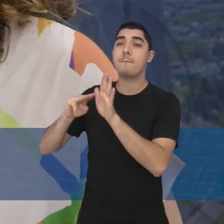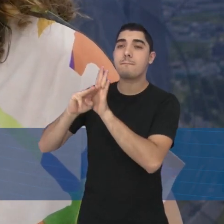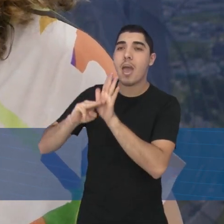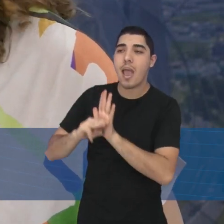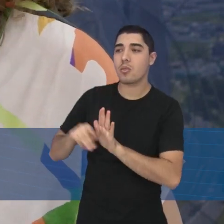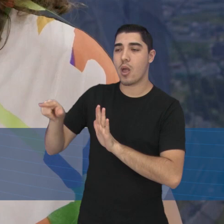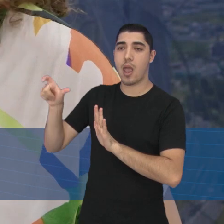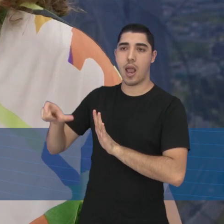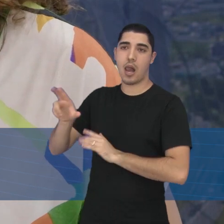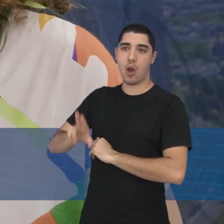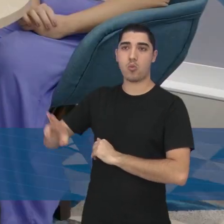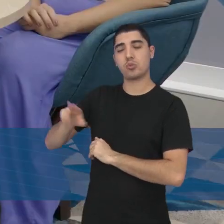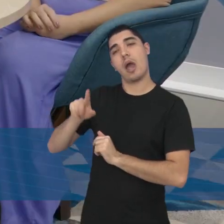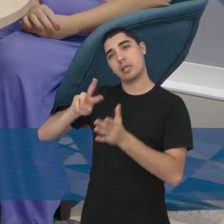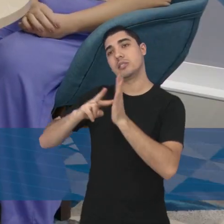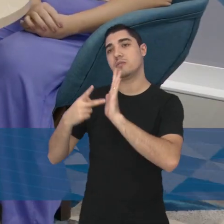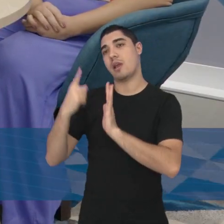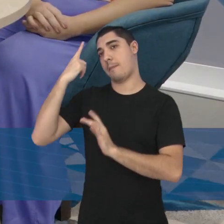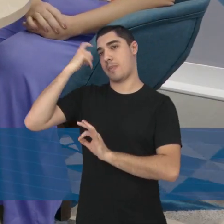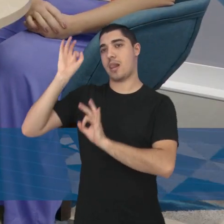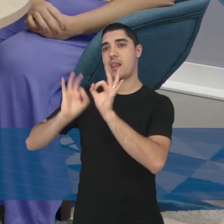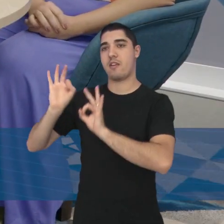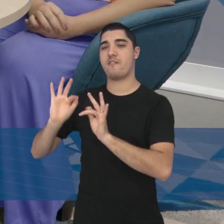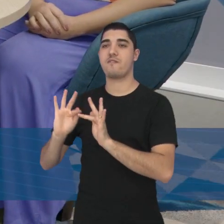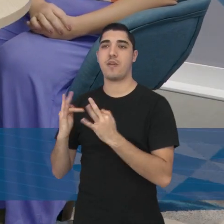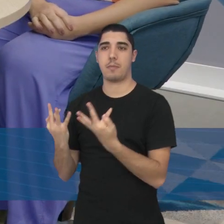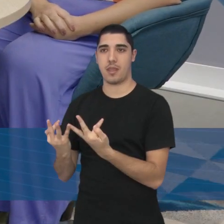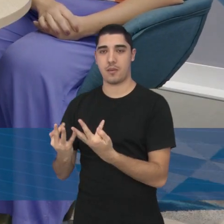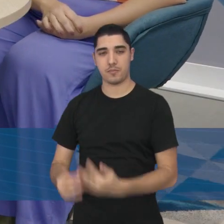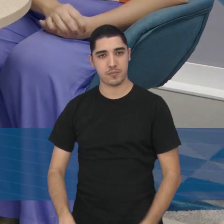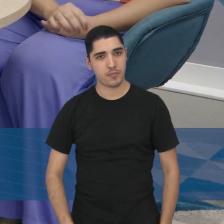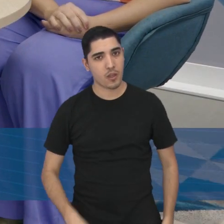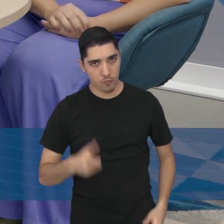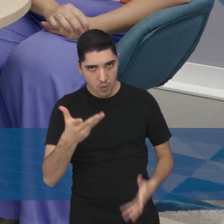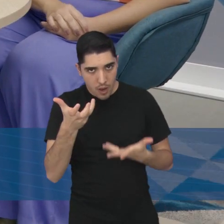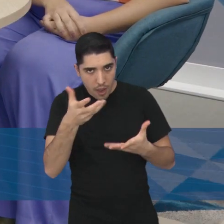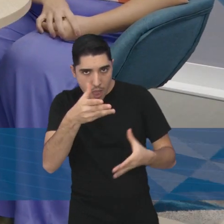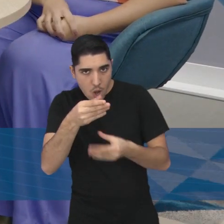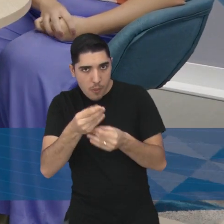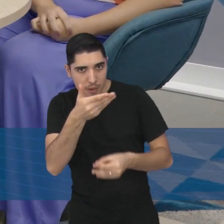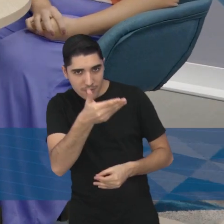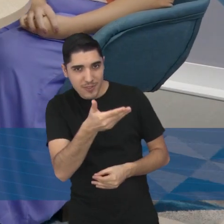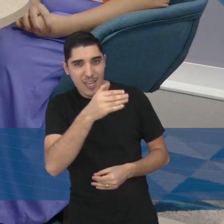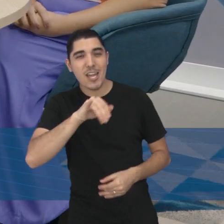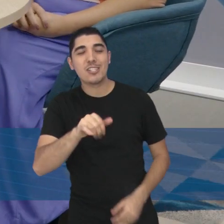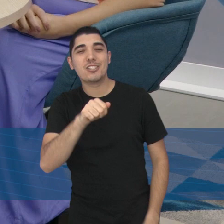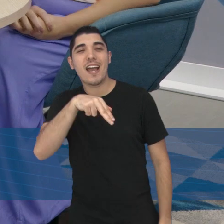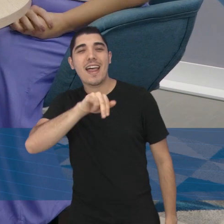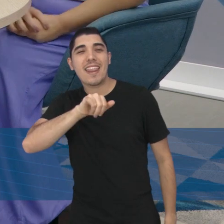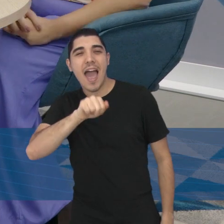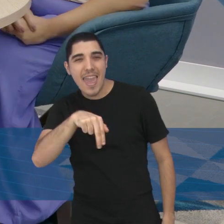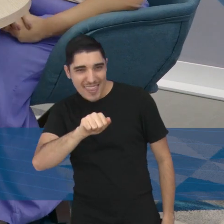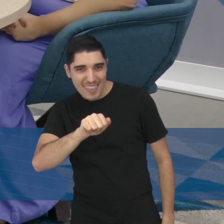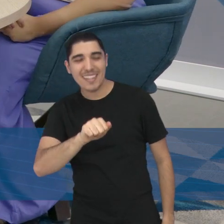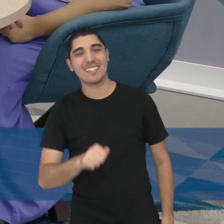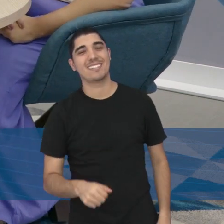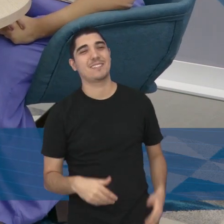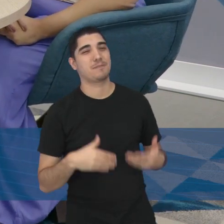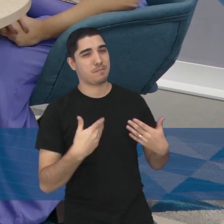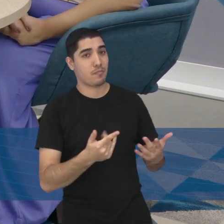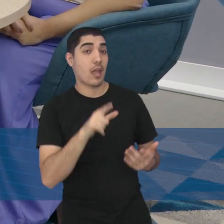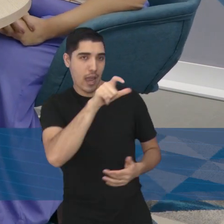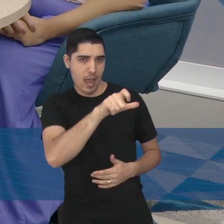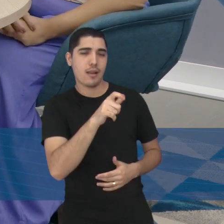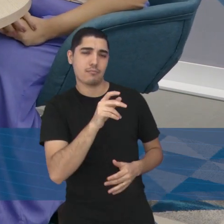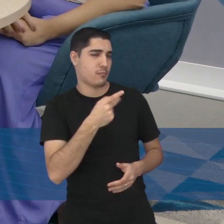para isso. Isso é planejamento familiar. Gostaria de complementar, Estela? Perdão, Janaína? Não, ela falou mesmo